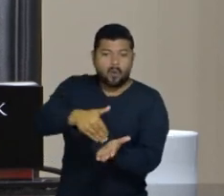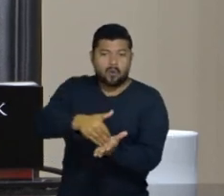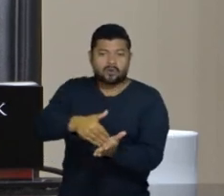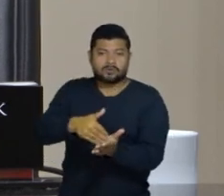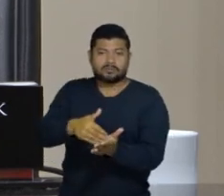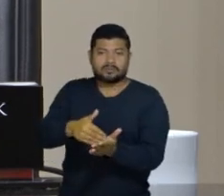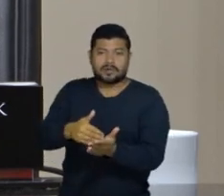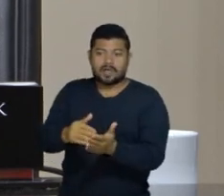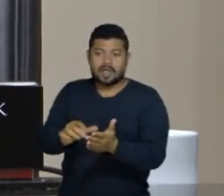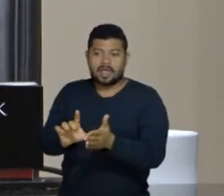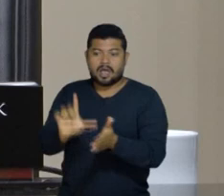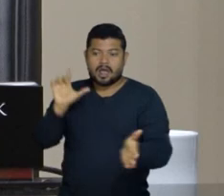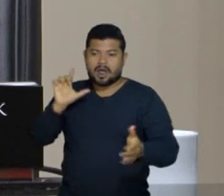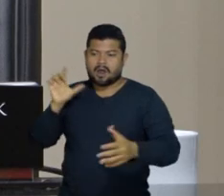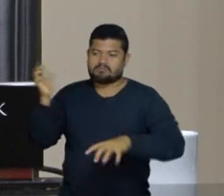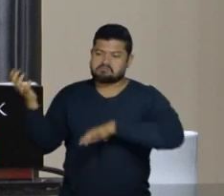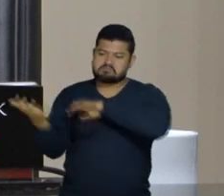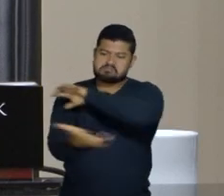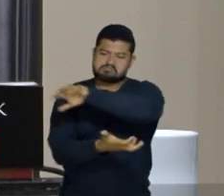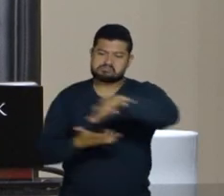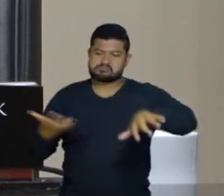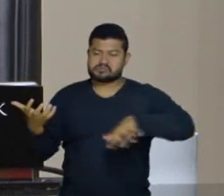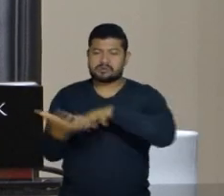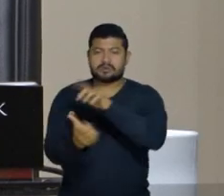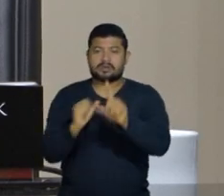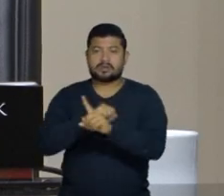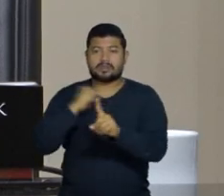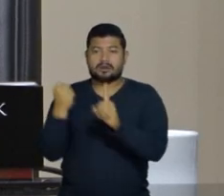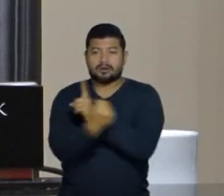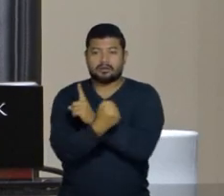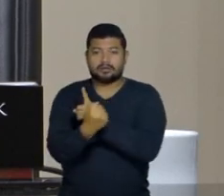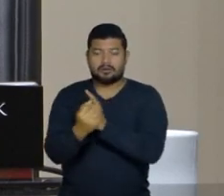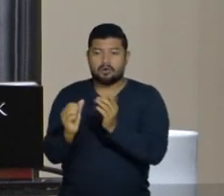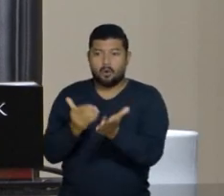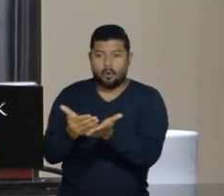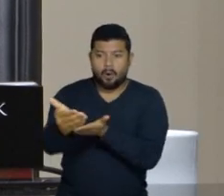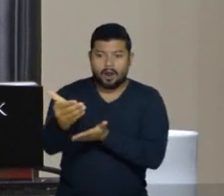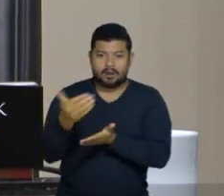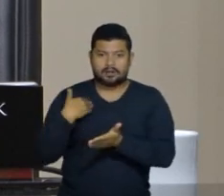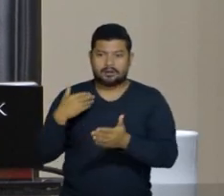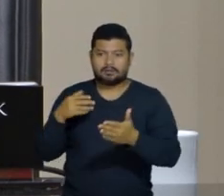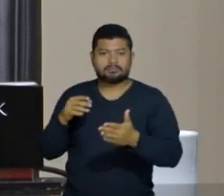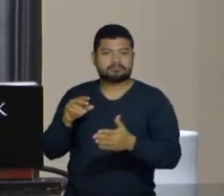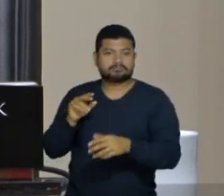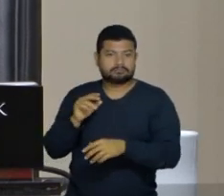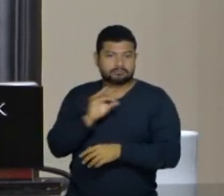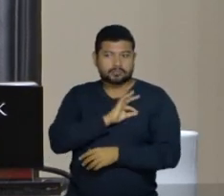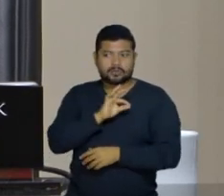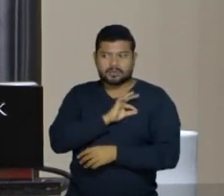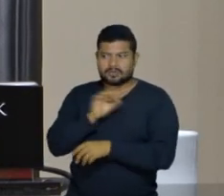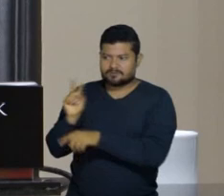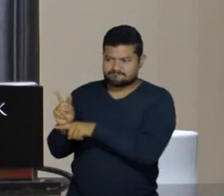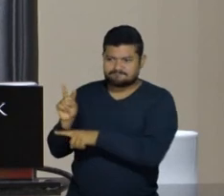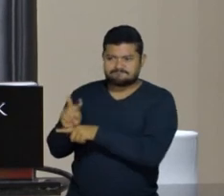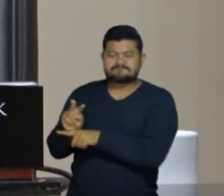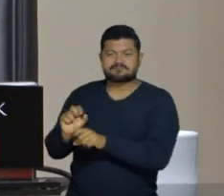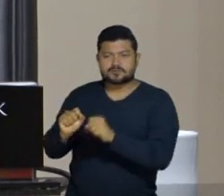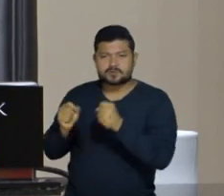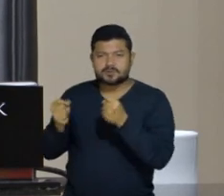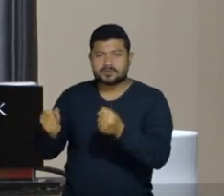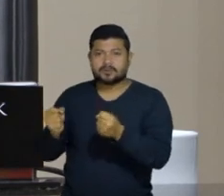antes do caos social. Quando o bandido não respeita a polícia,